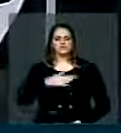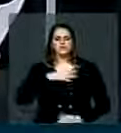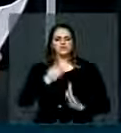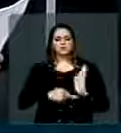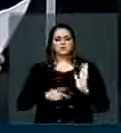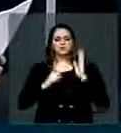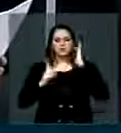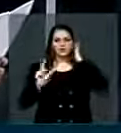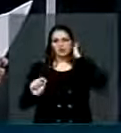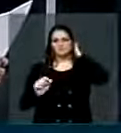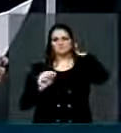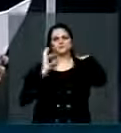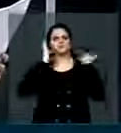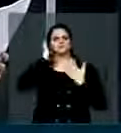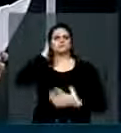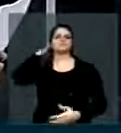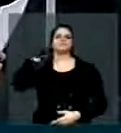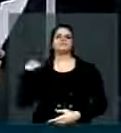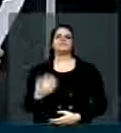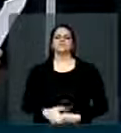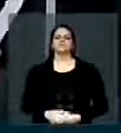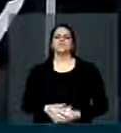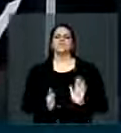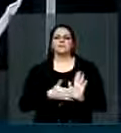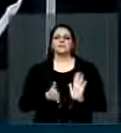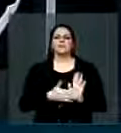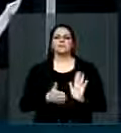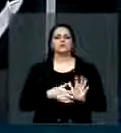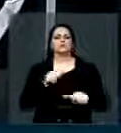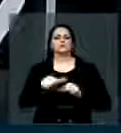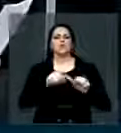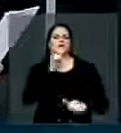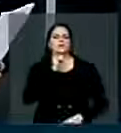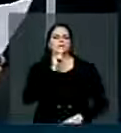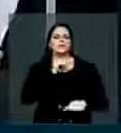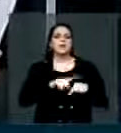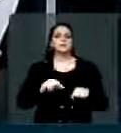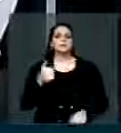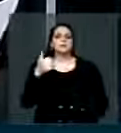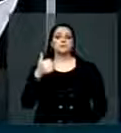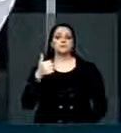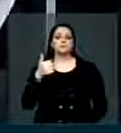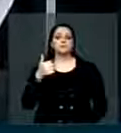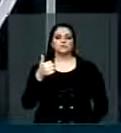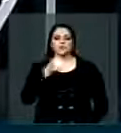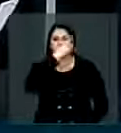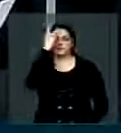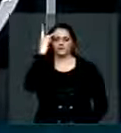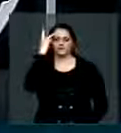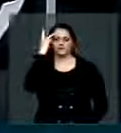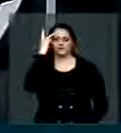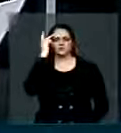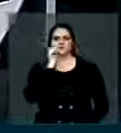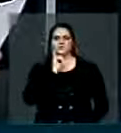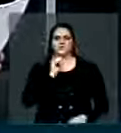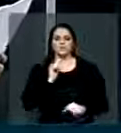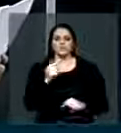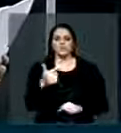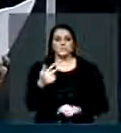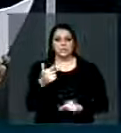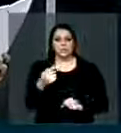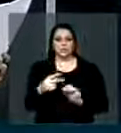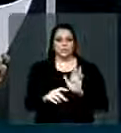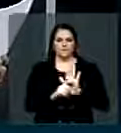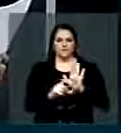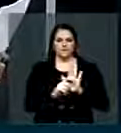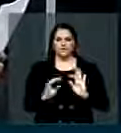projeto, nós temos propostas para fazer alteração, por exemplo, no artigo 1º, para que o seu segundo parágrafo diga que